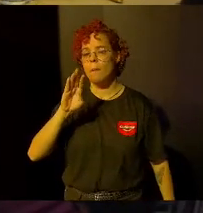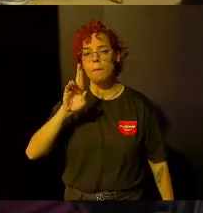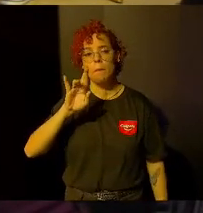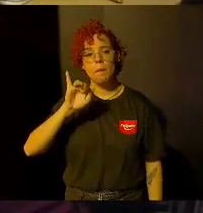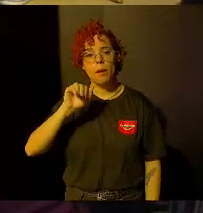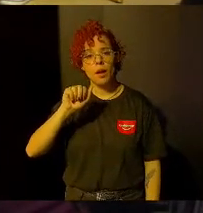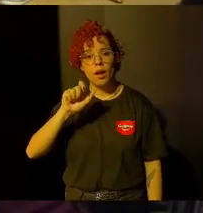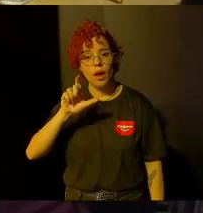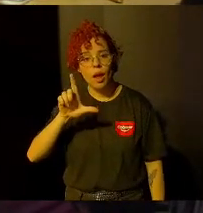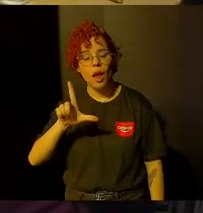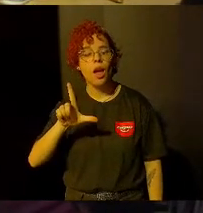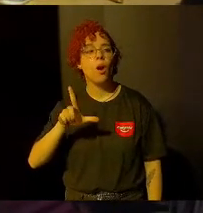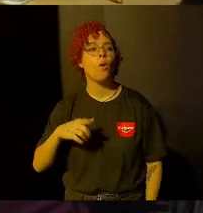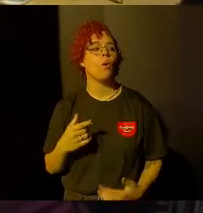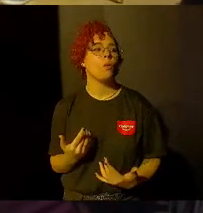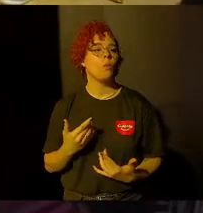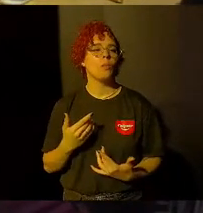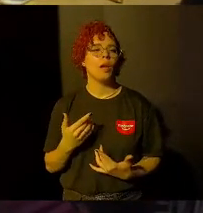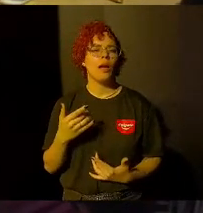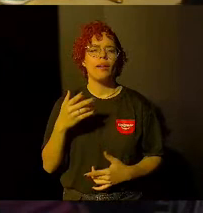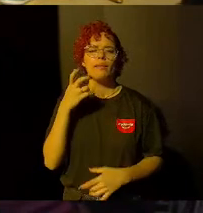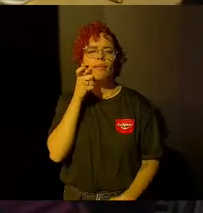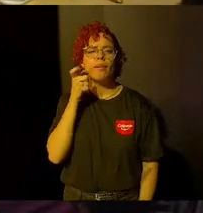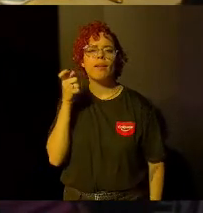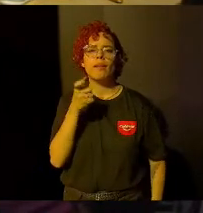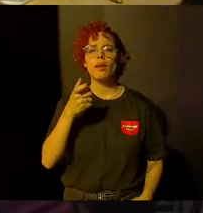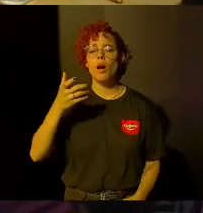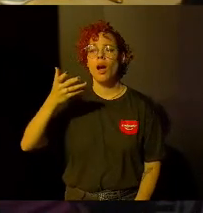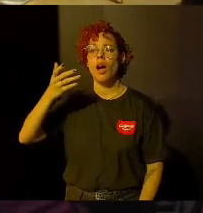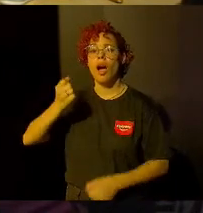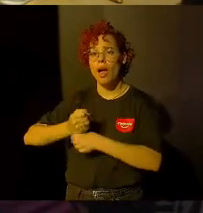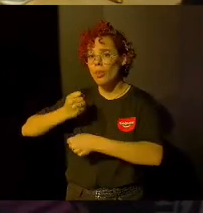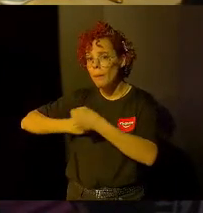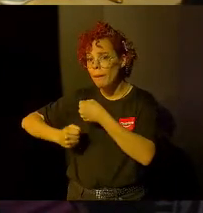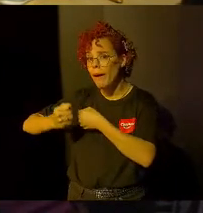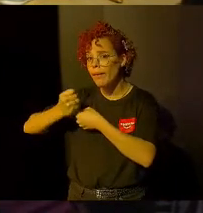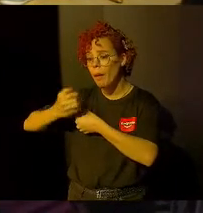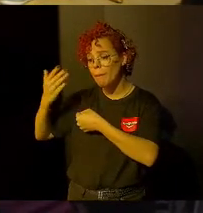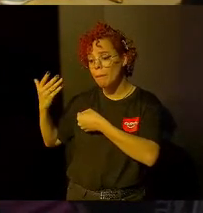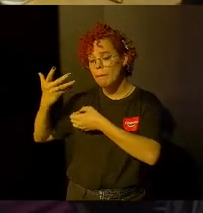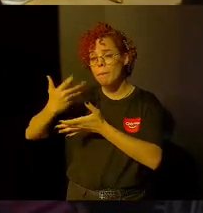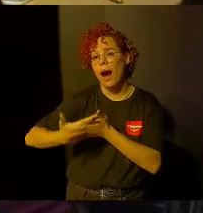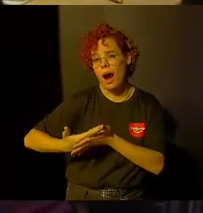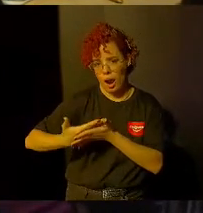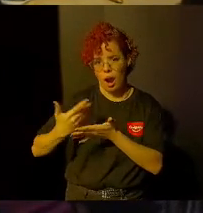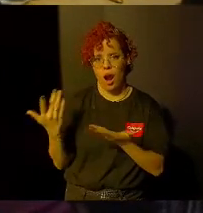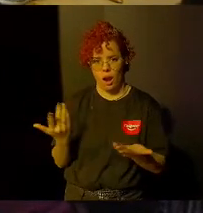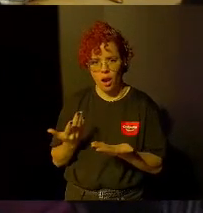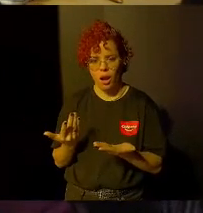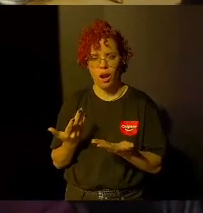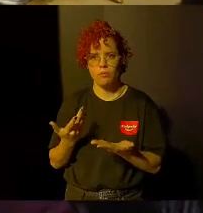interessante como do ano passado para cá tantos livros né que são histórias